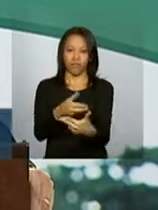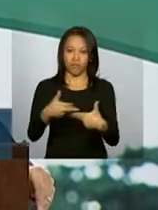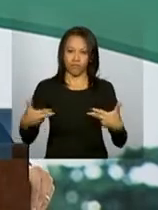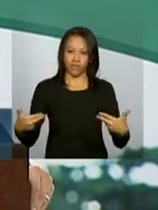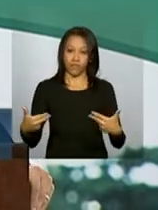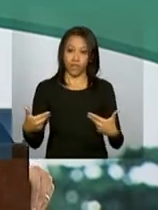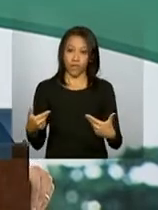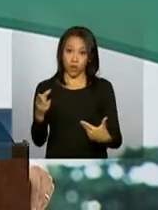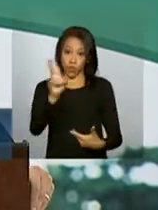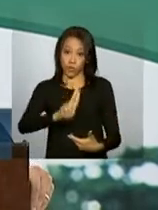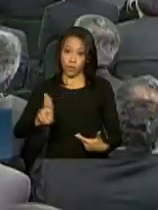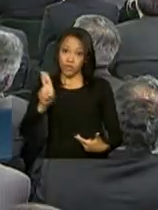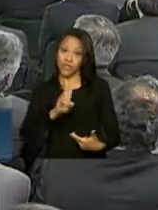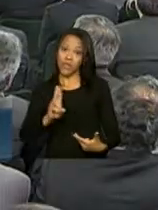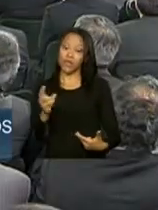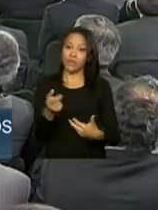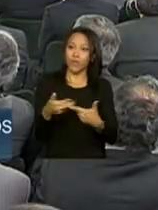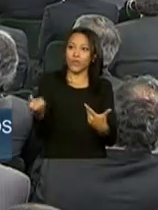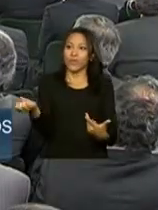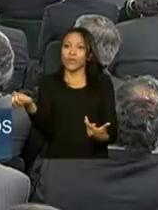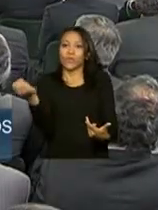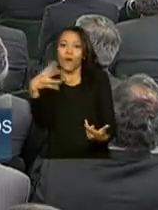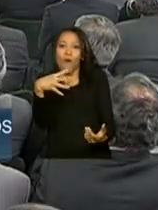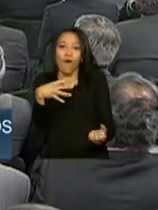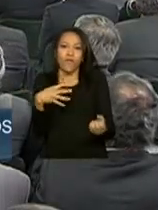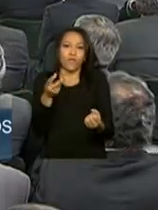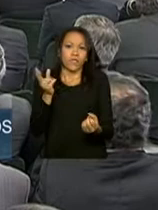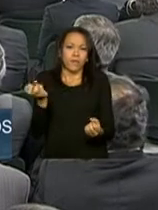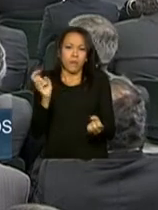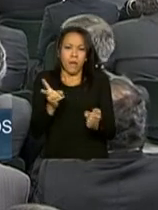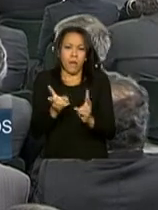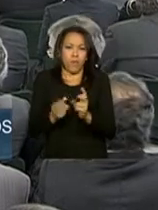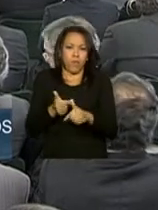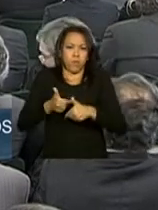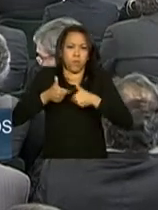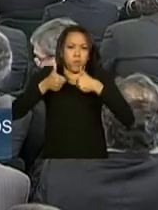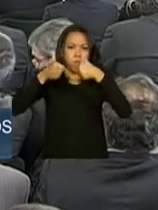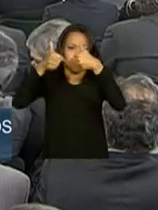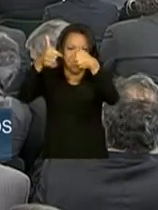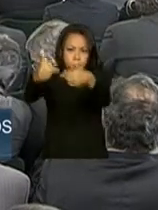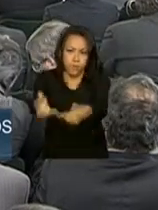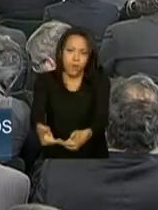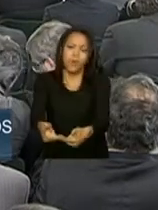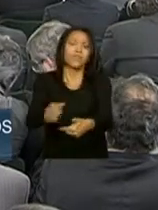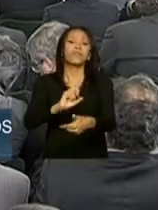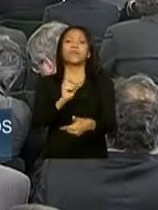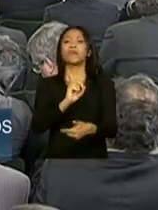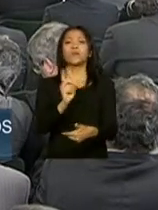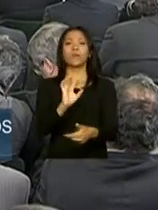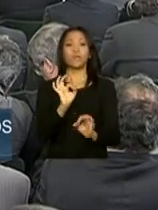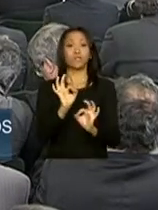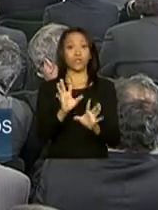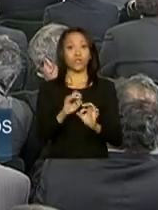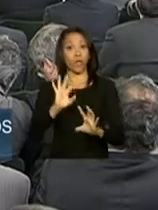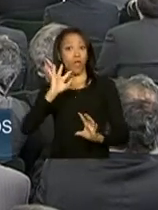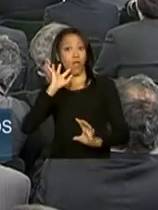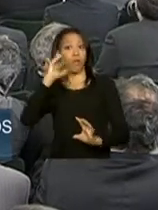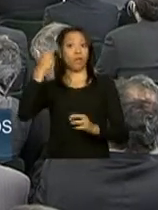Inovar, senhora presidenta, minhas senhoras e meus senhores, não é apenas uma questão de dar luz ao